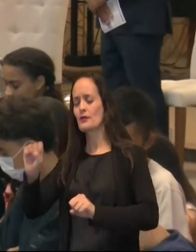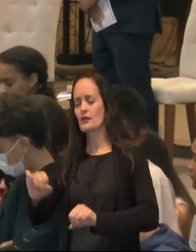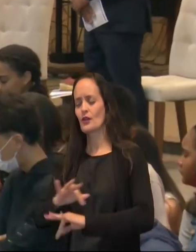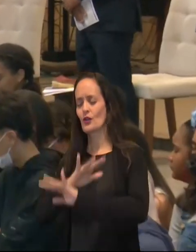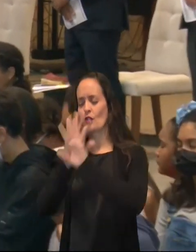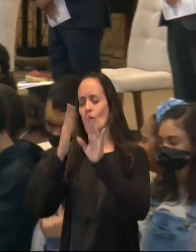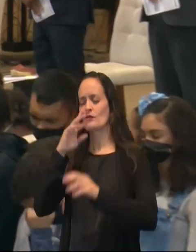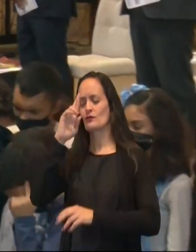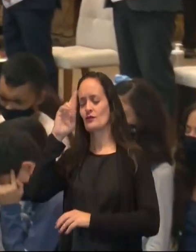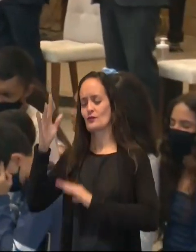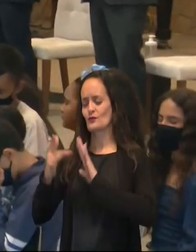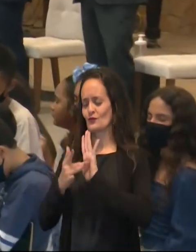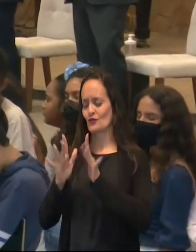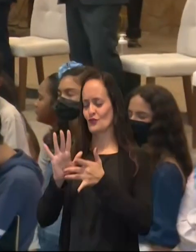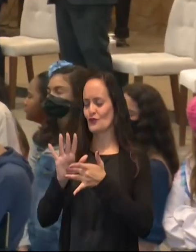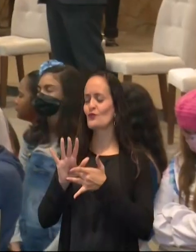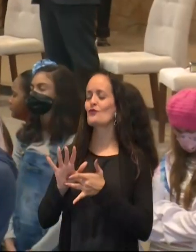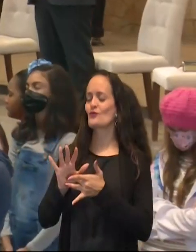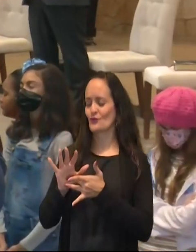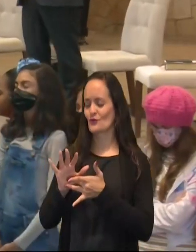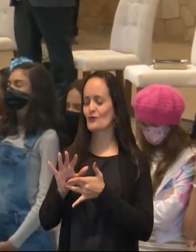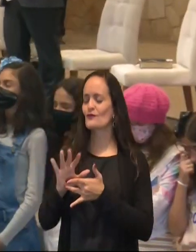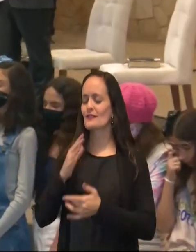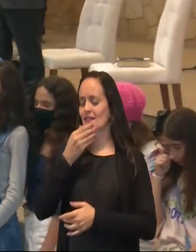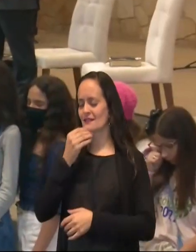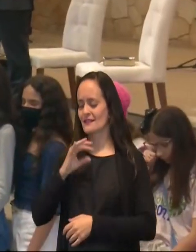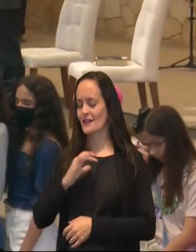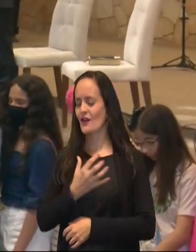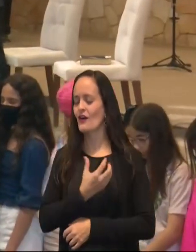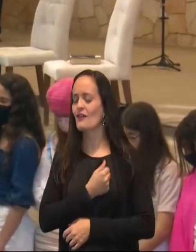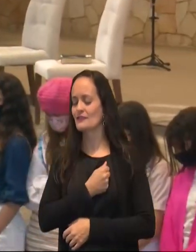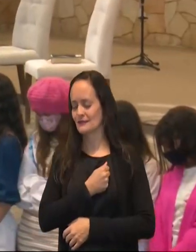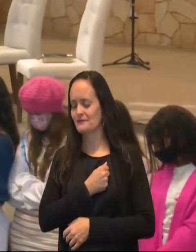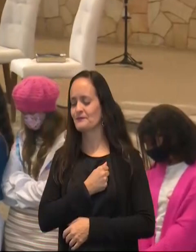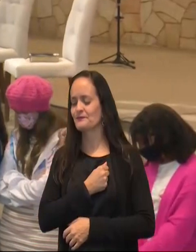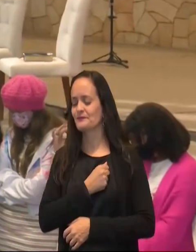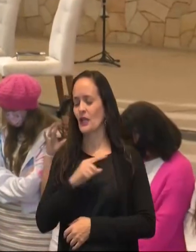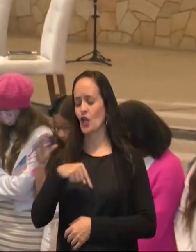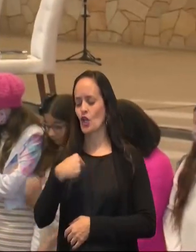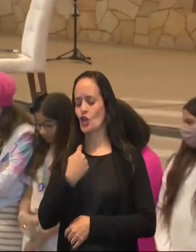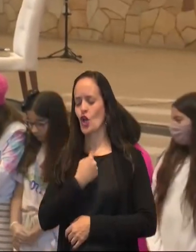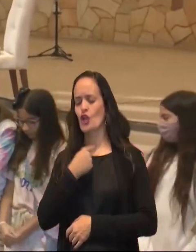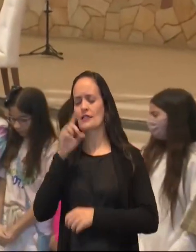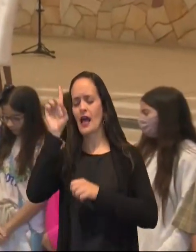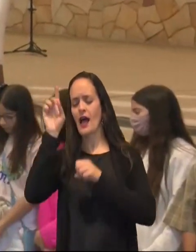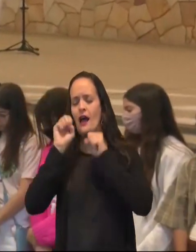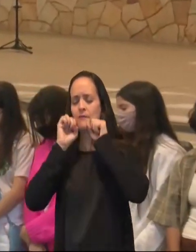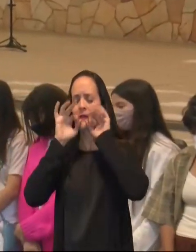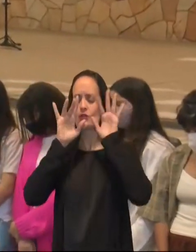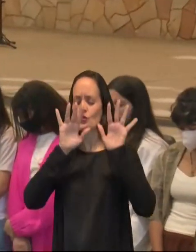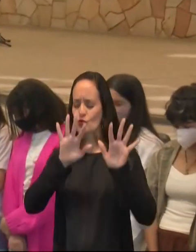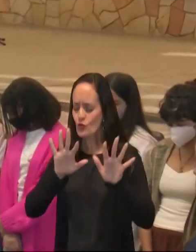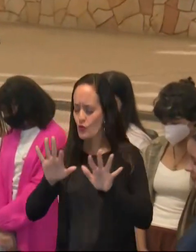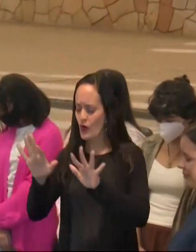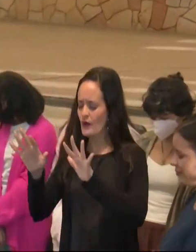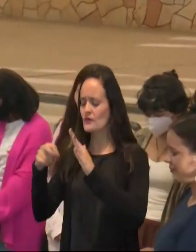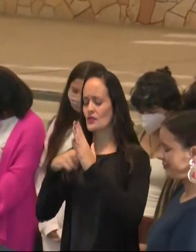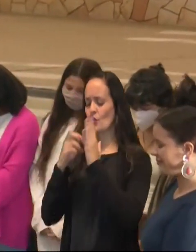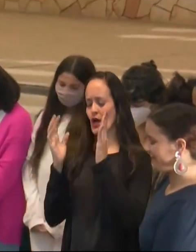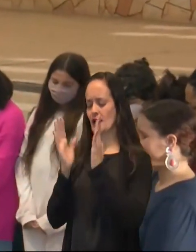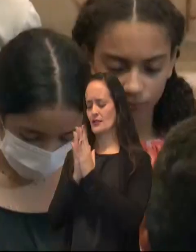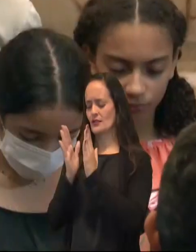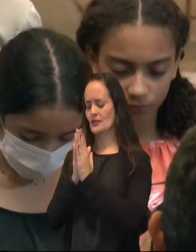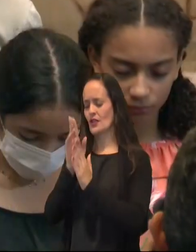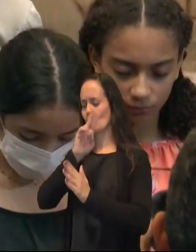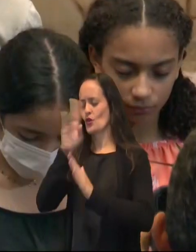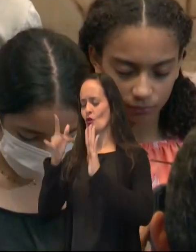de Cristo Jesus, o nosso Senhor e Salvador. E nós os abençoamos e fazemos essa oração em